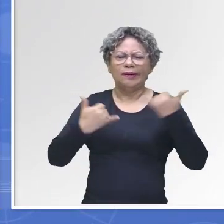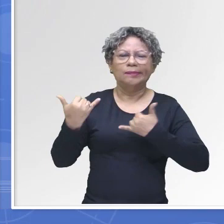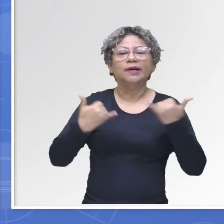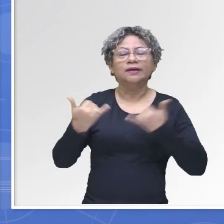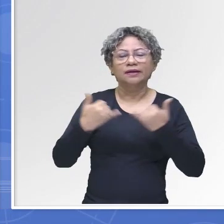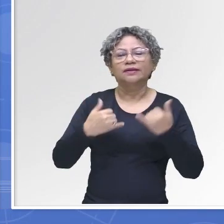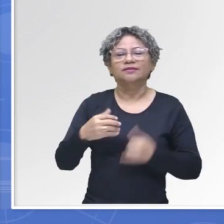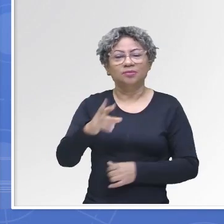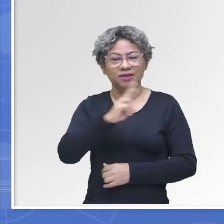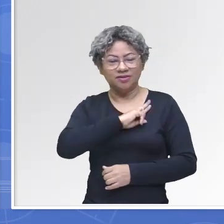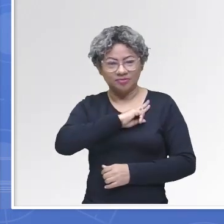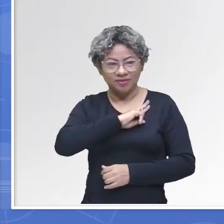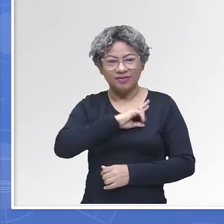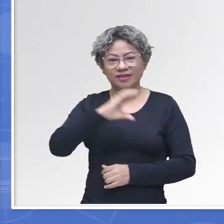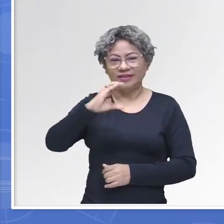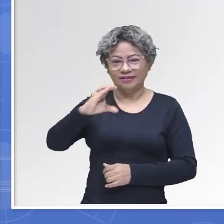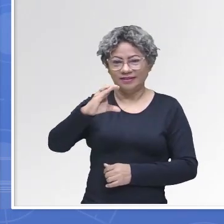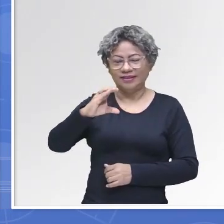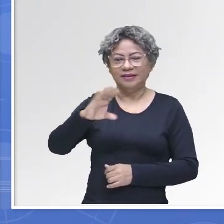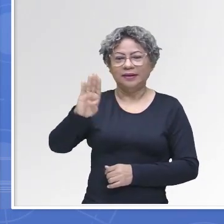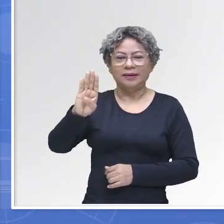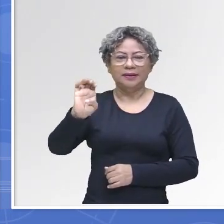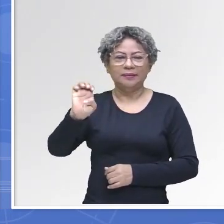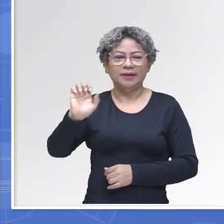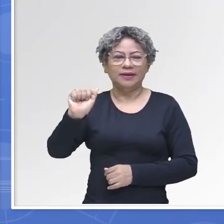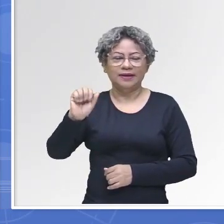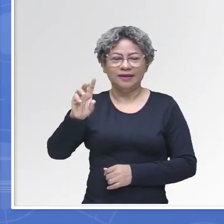Moreira, Brenda, Beatriz,